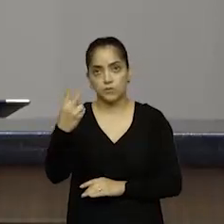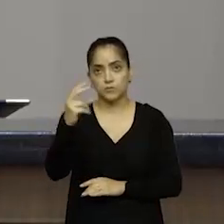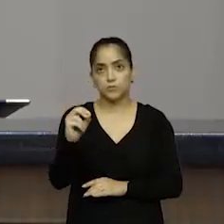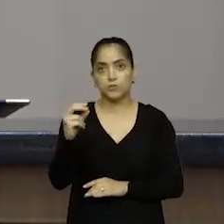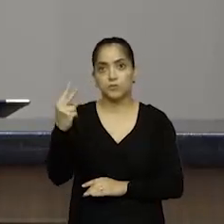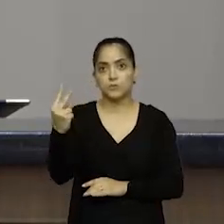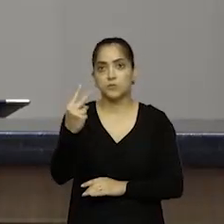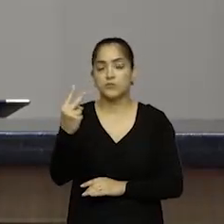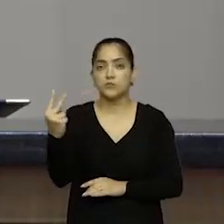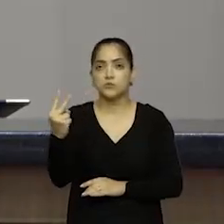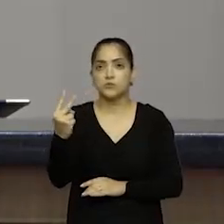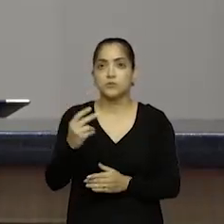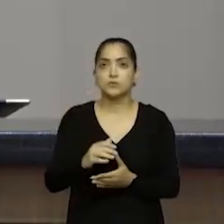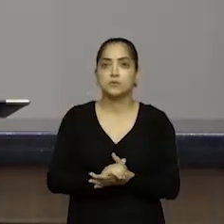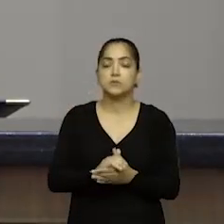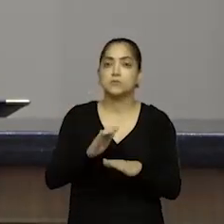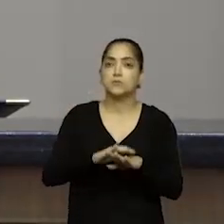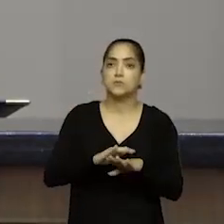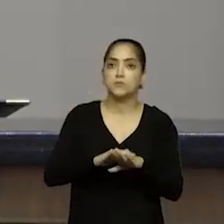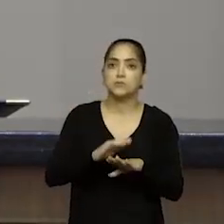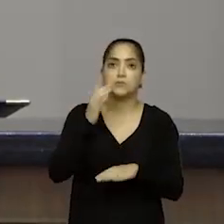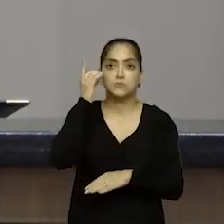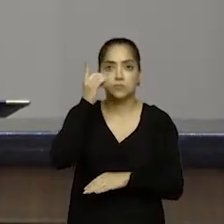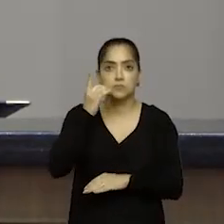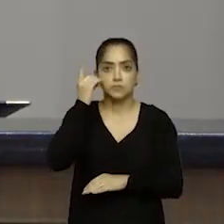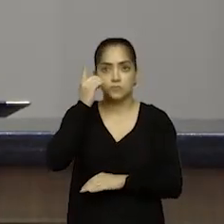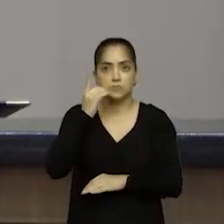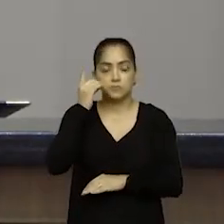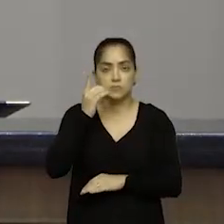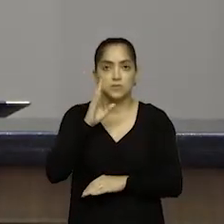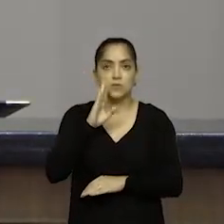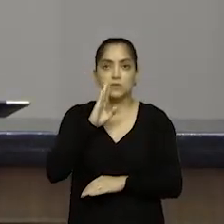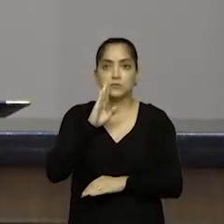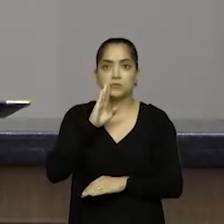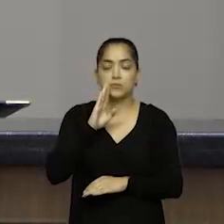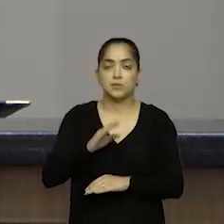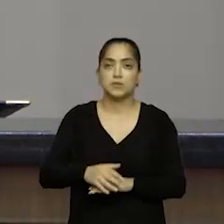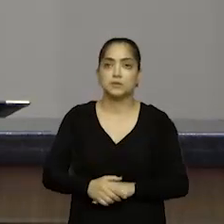054.4/2022. Autor, deputado Nilson Berlanda.